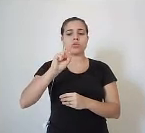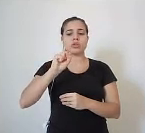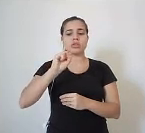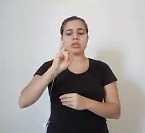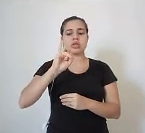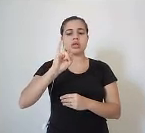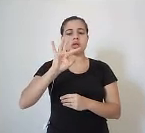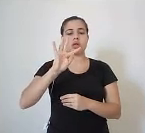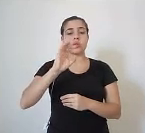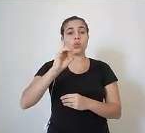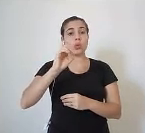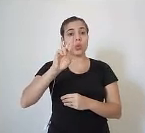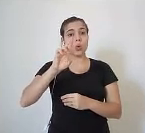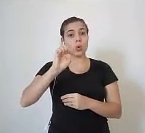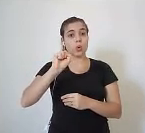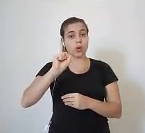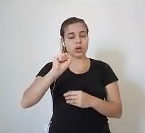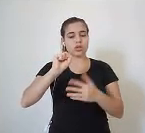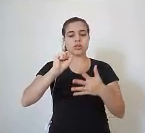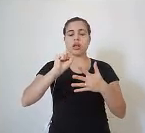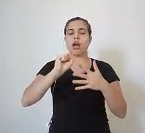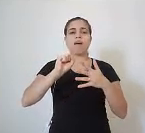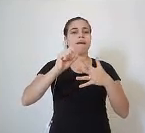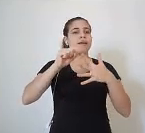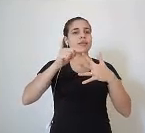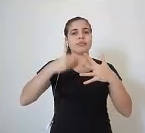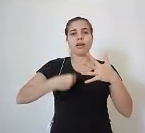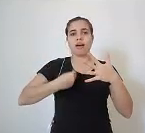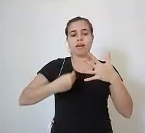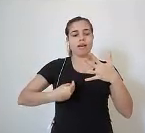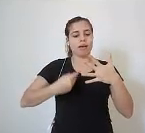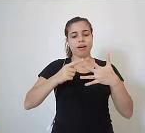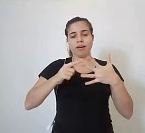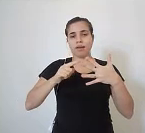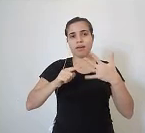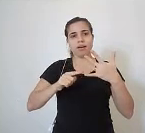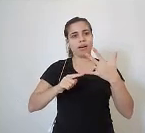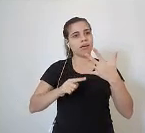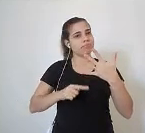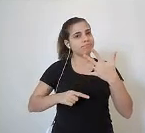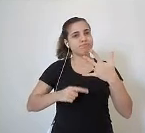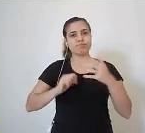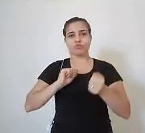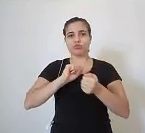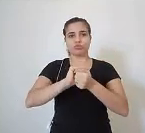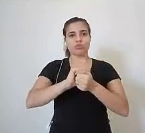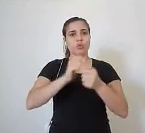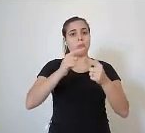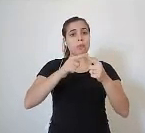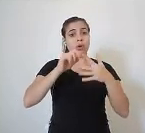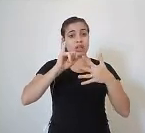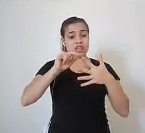né? Espero que vocês consigam se organizar para estudar nesse novo formato, né, de ensino não